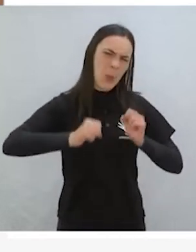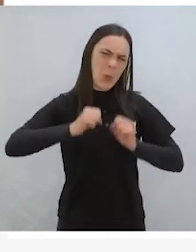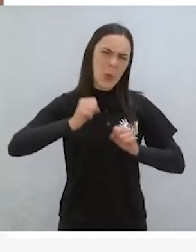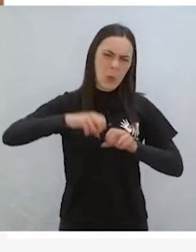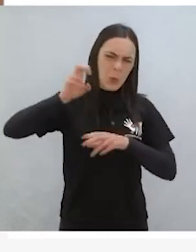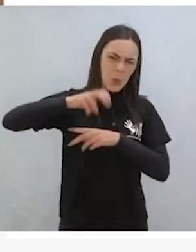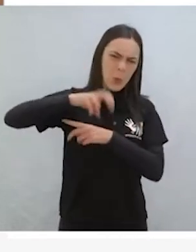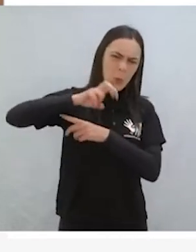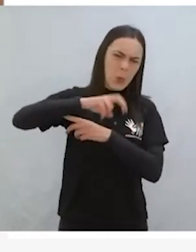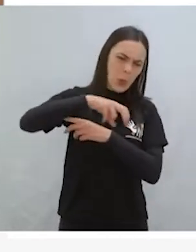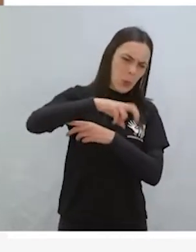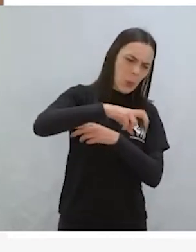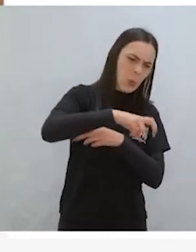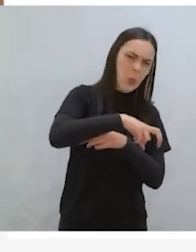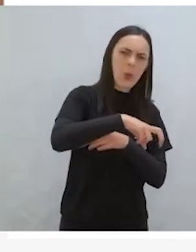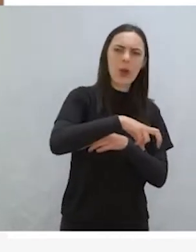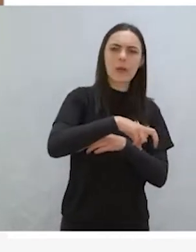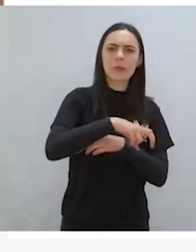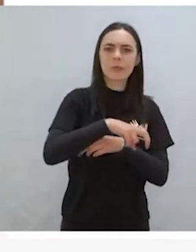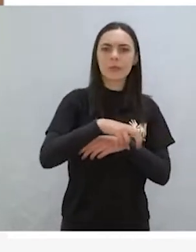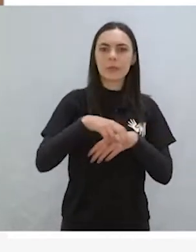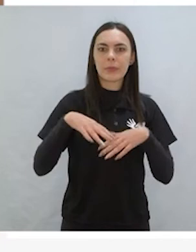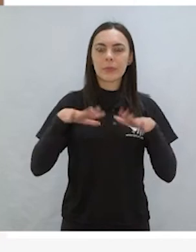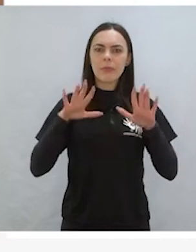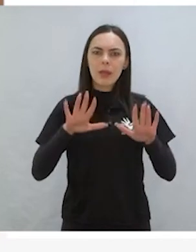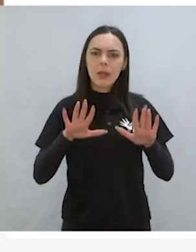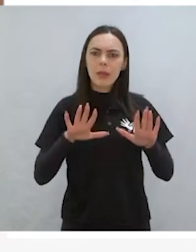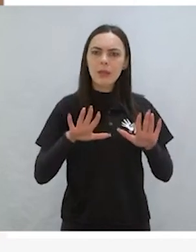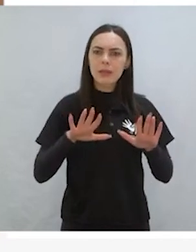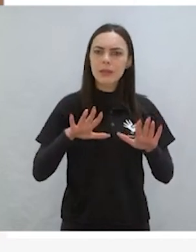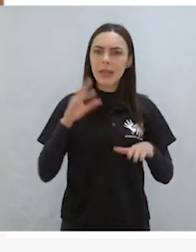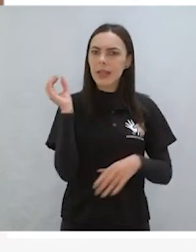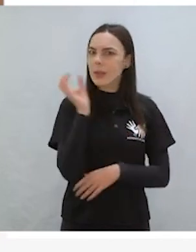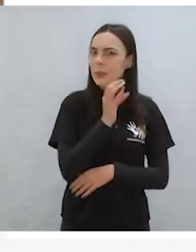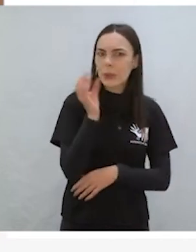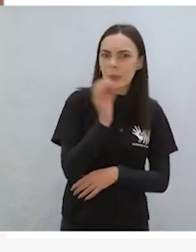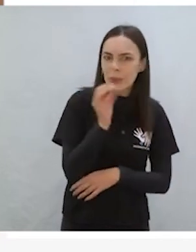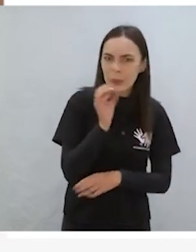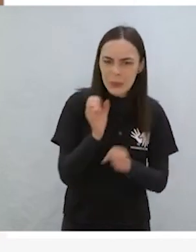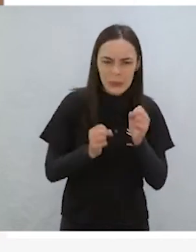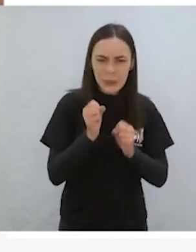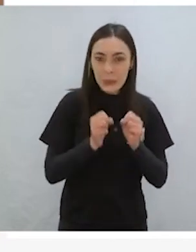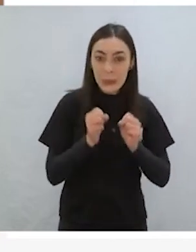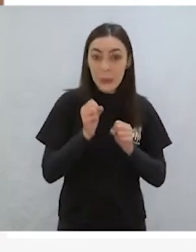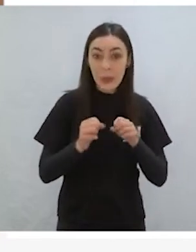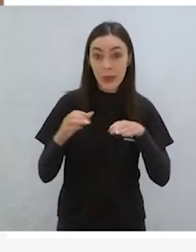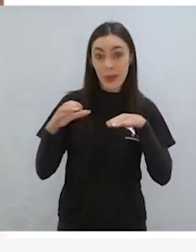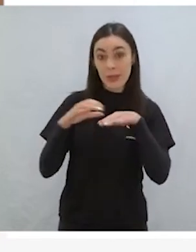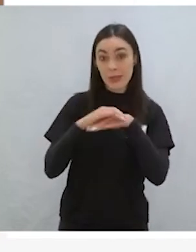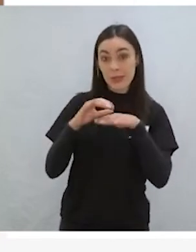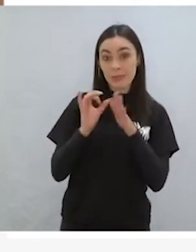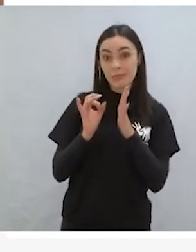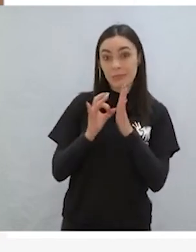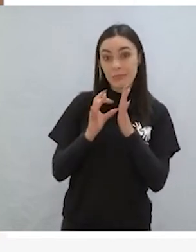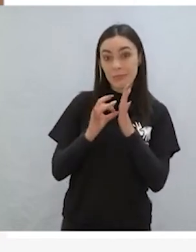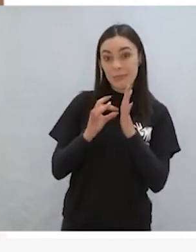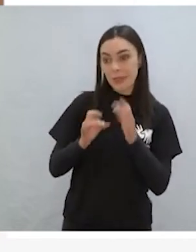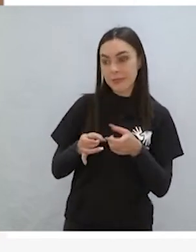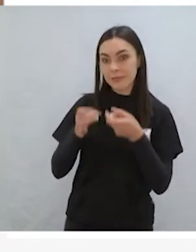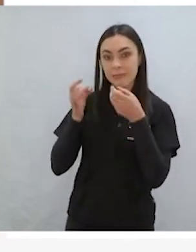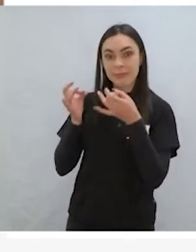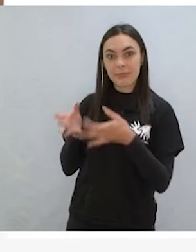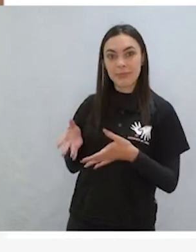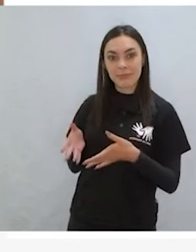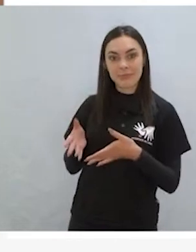desceu correndo as escadas do palácio. Mas, com essa pressa toda, um dos sapatos